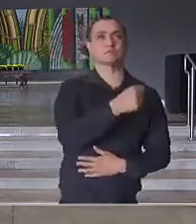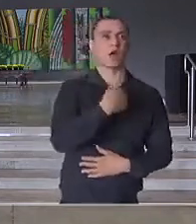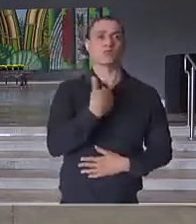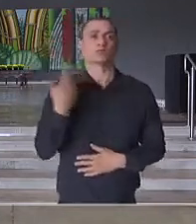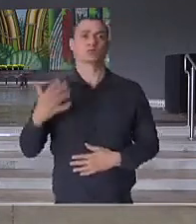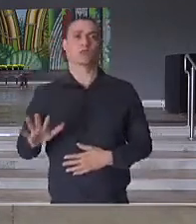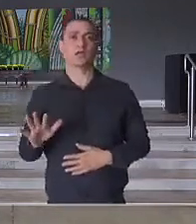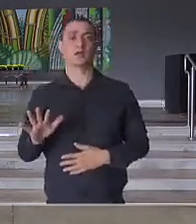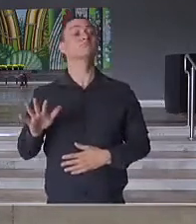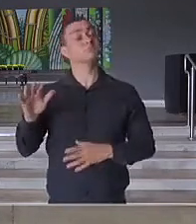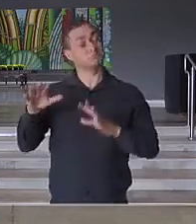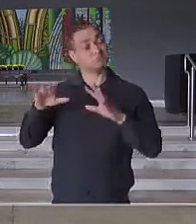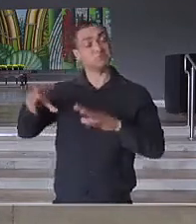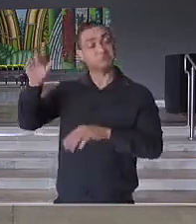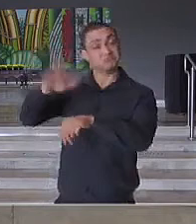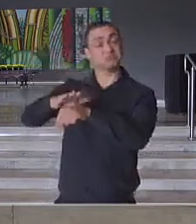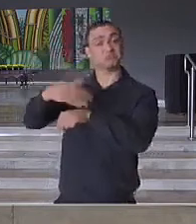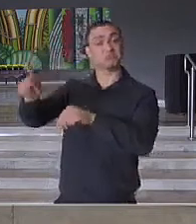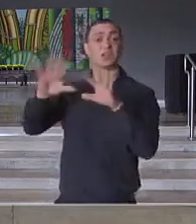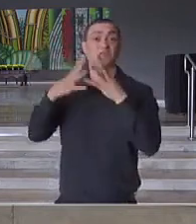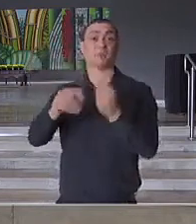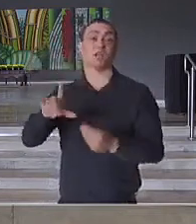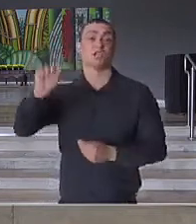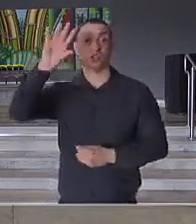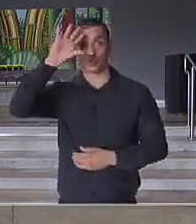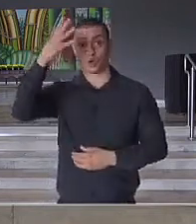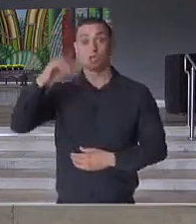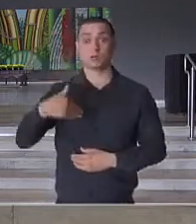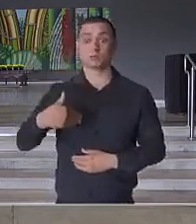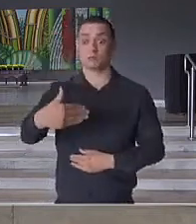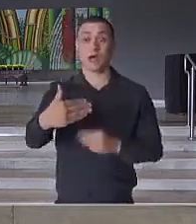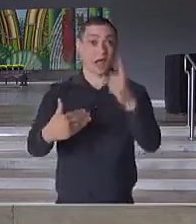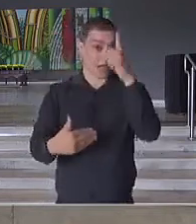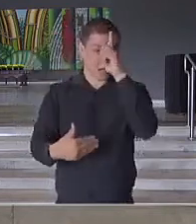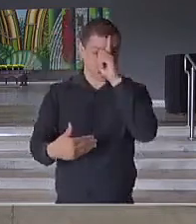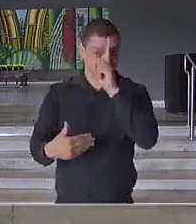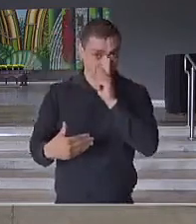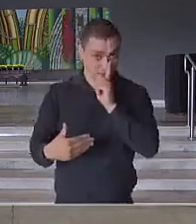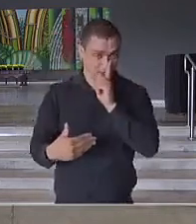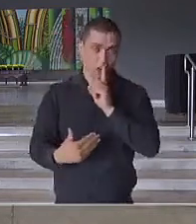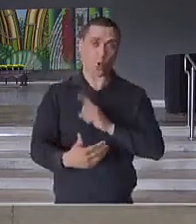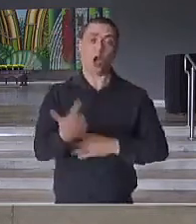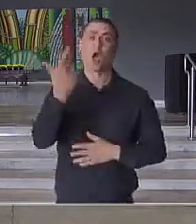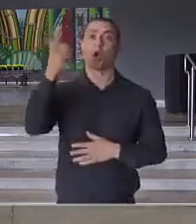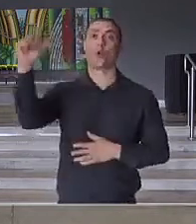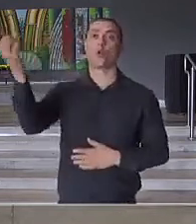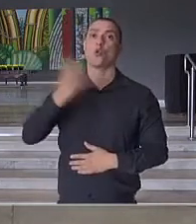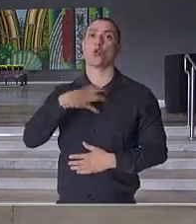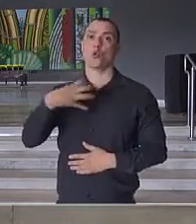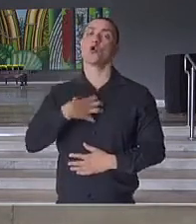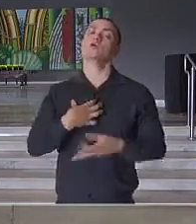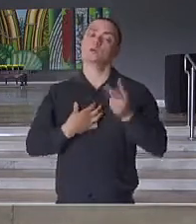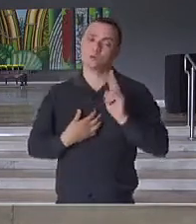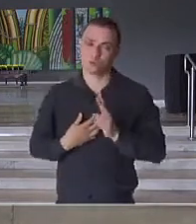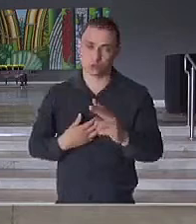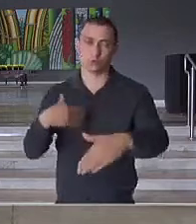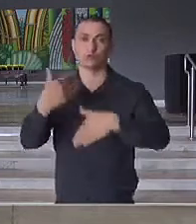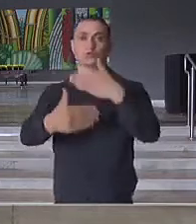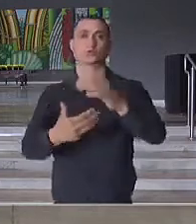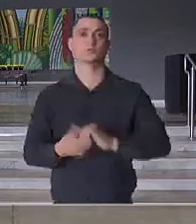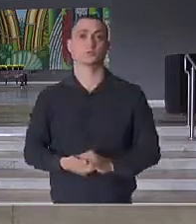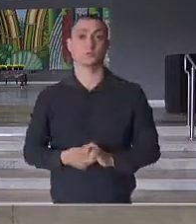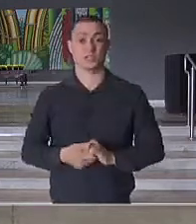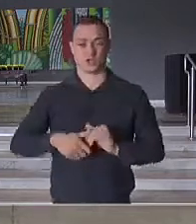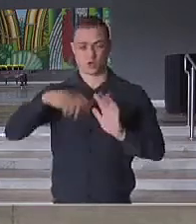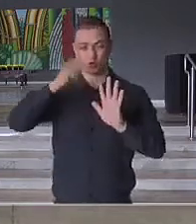neste momento. Quando chegar na amarela, obviamente a situação é outra e vamos continuar avançando. E o